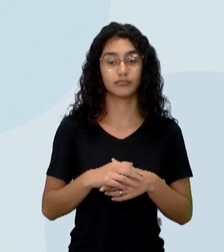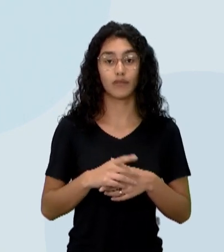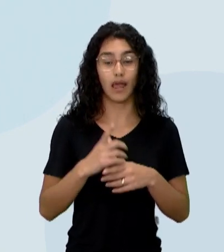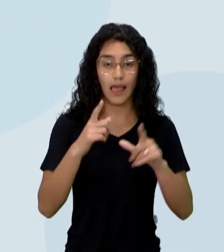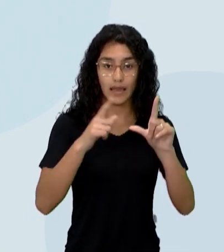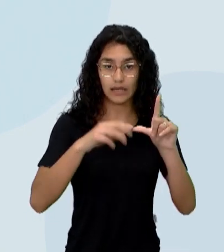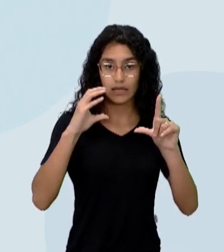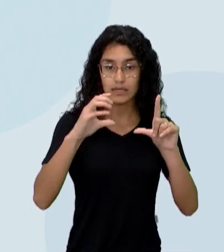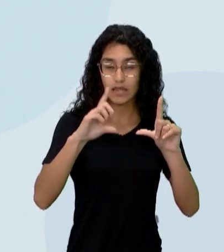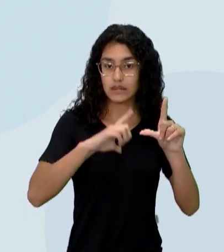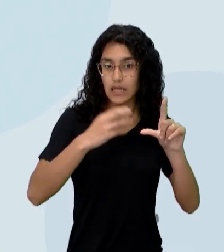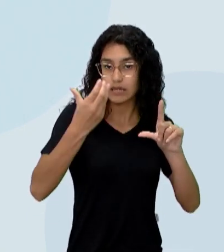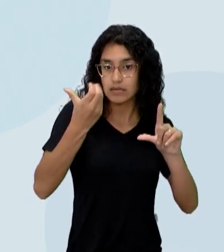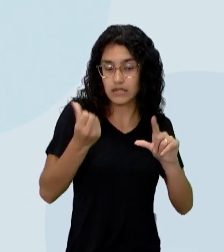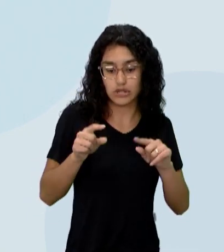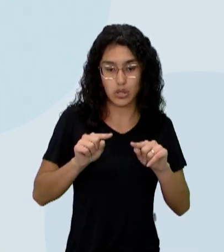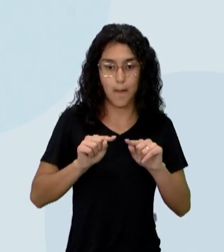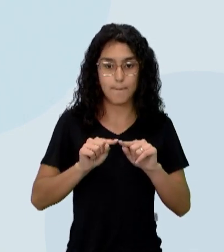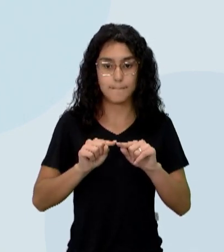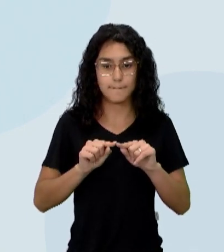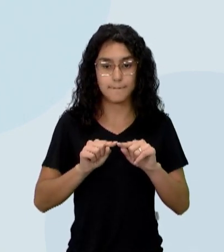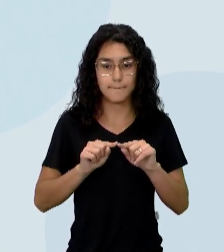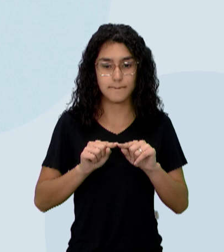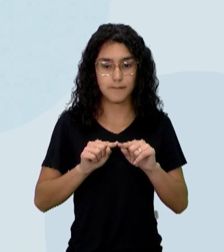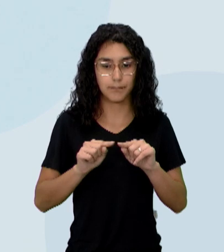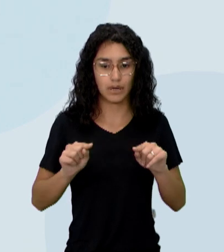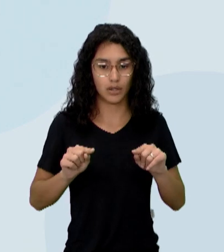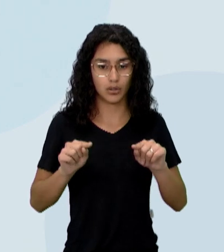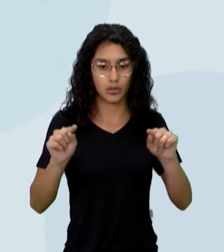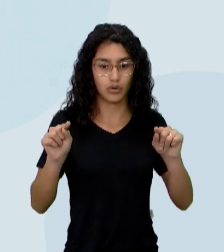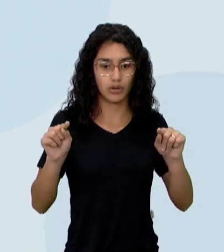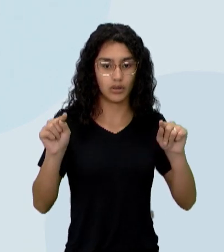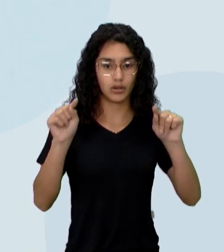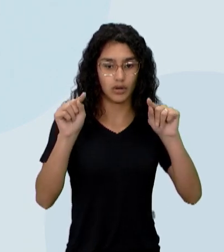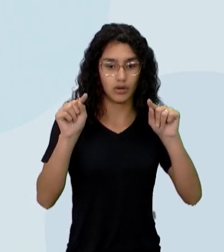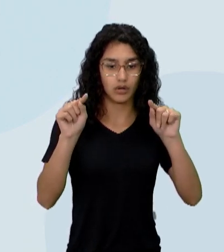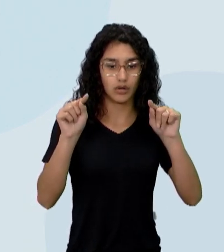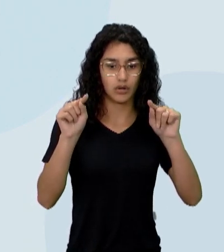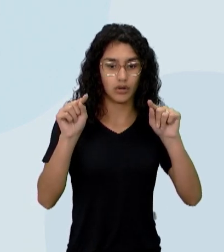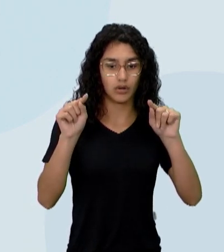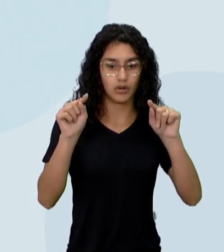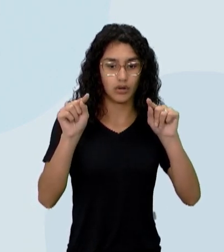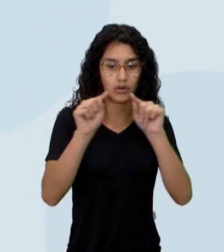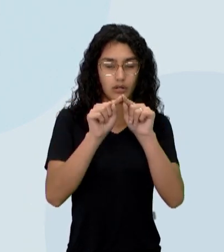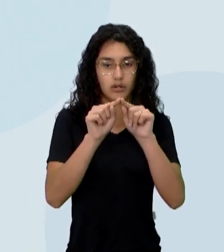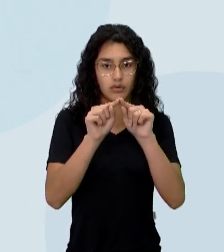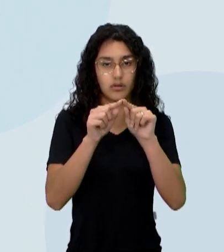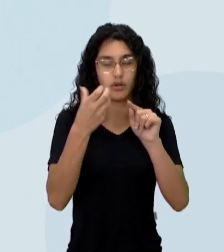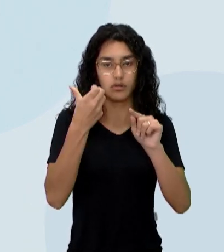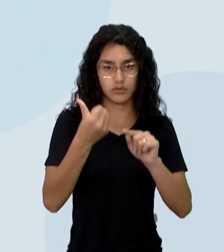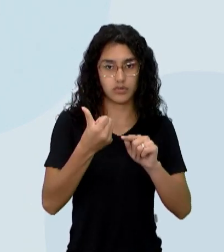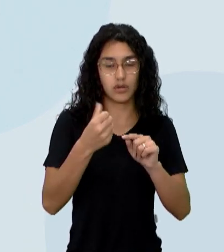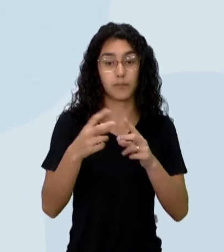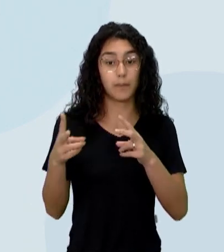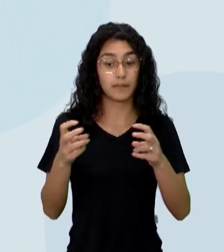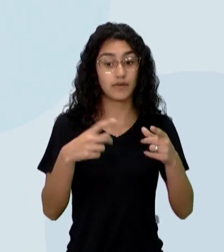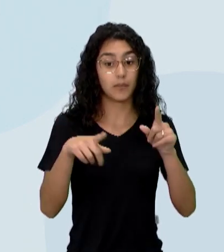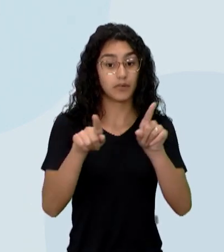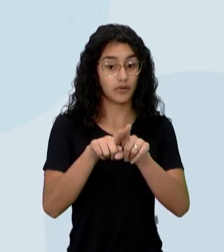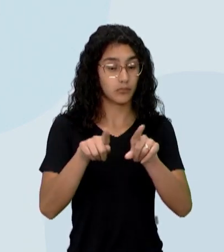lados, ó. Em 6, ó, se você contar aqui os lados, você vai ver 6 ladinhos, né? E a gente percebe também,